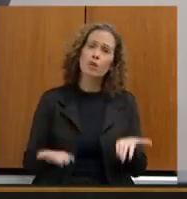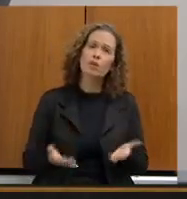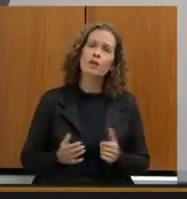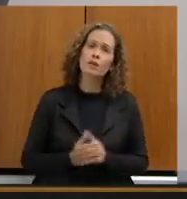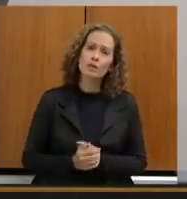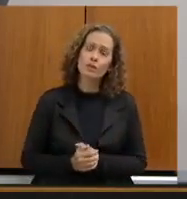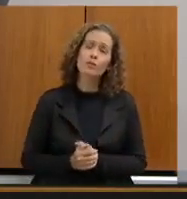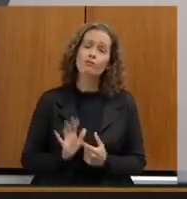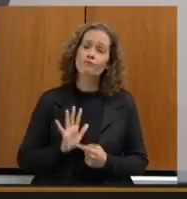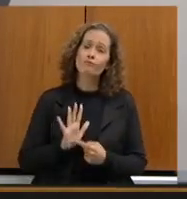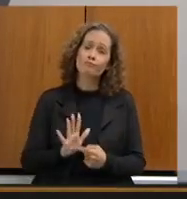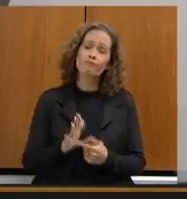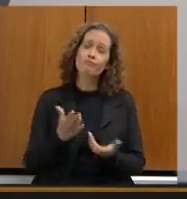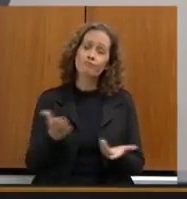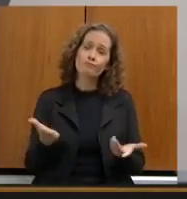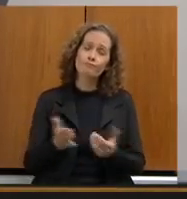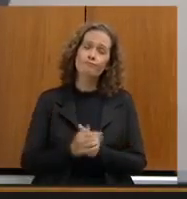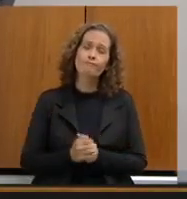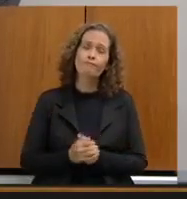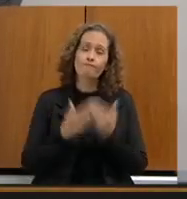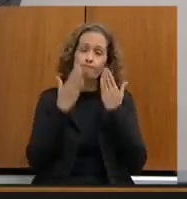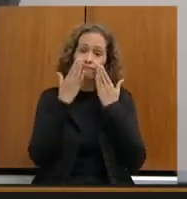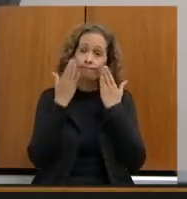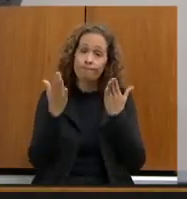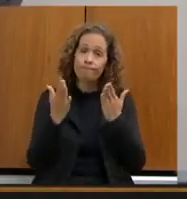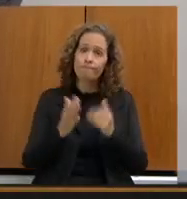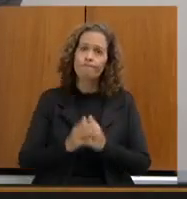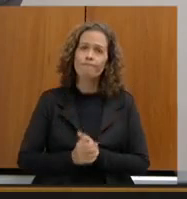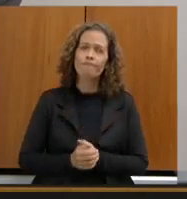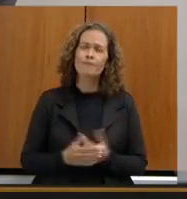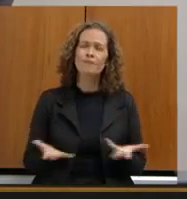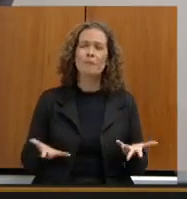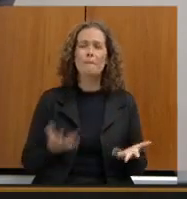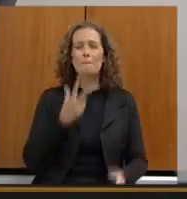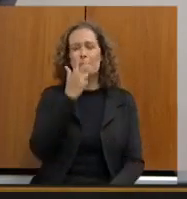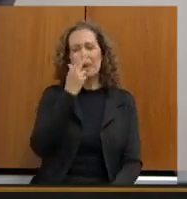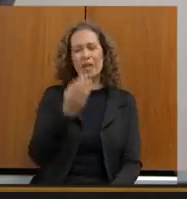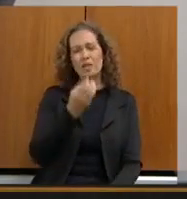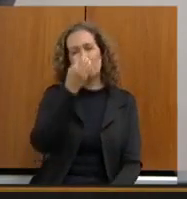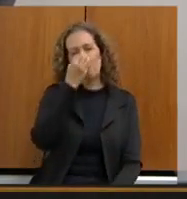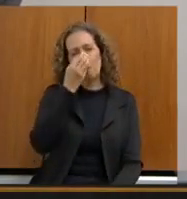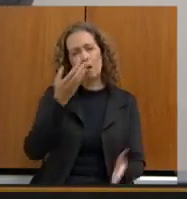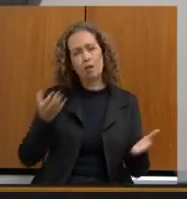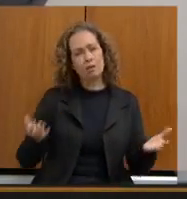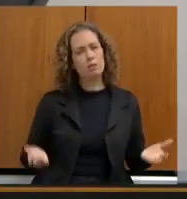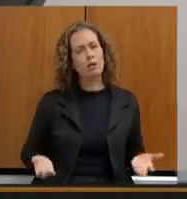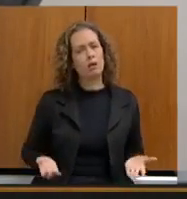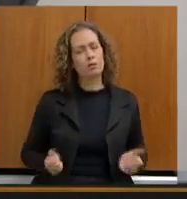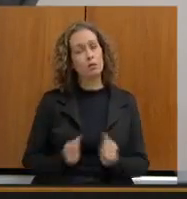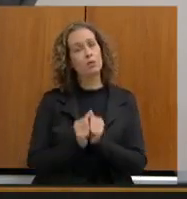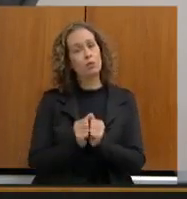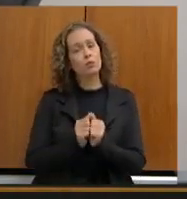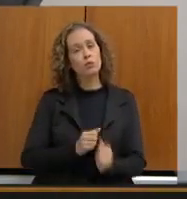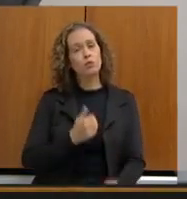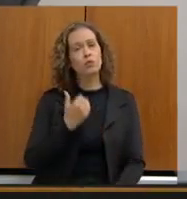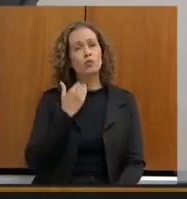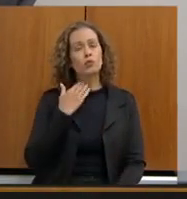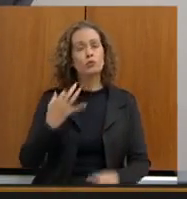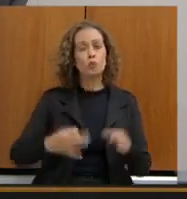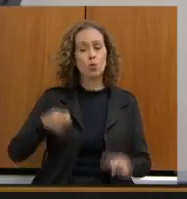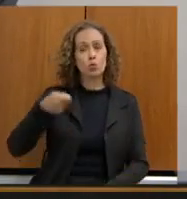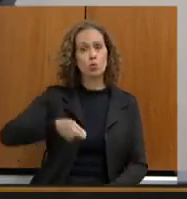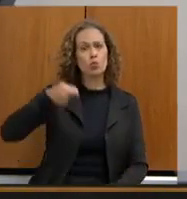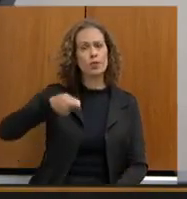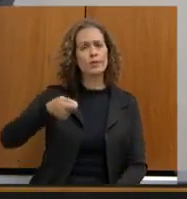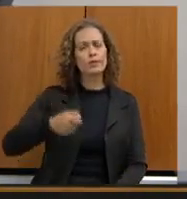notas taquigráficas mesmo o senhor eles fizeram um circo não foi outra coisa inclusive com promotor eo juiz o tal de Doutor